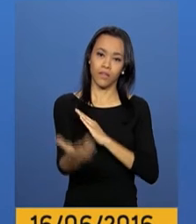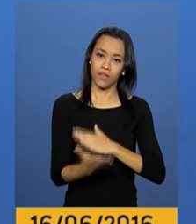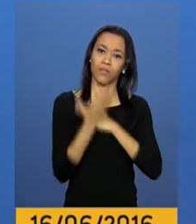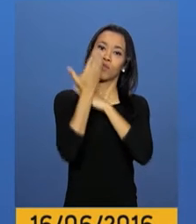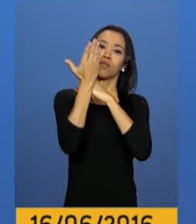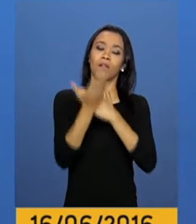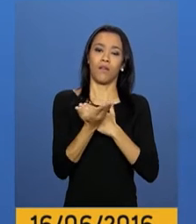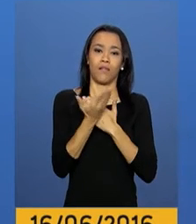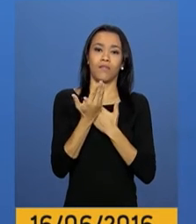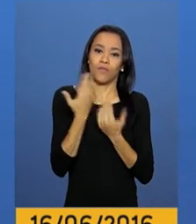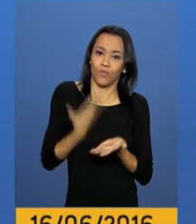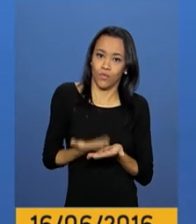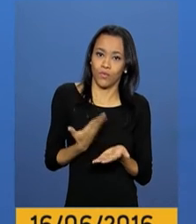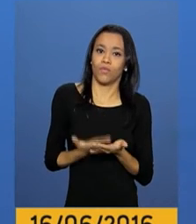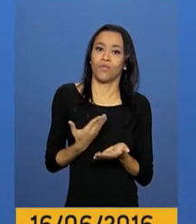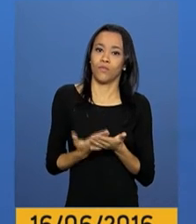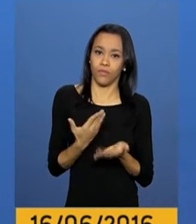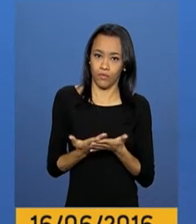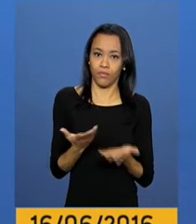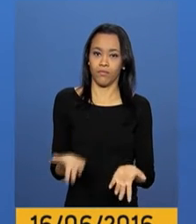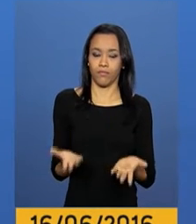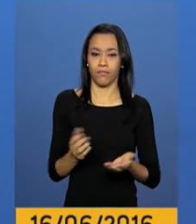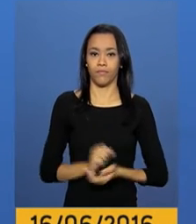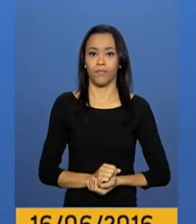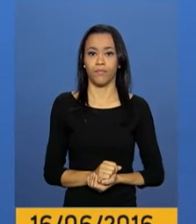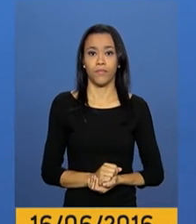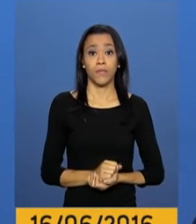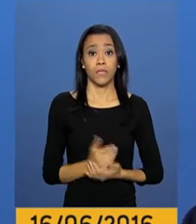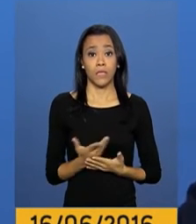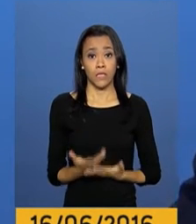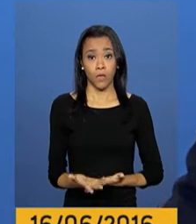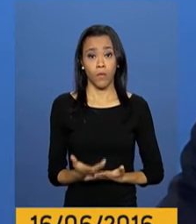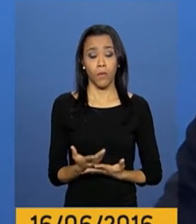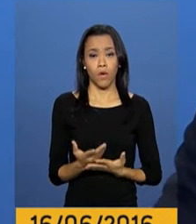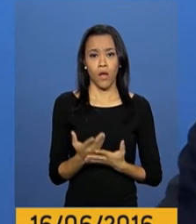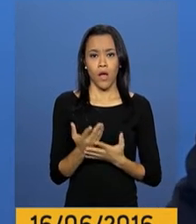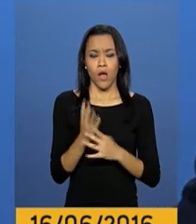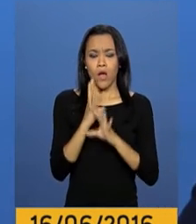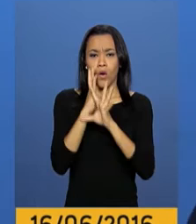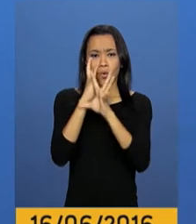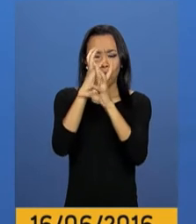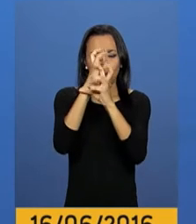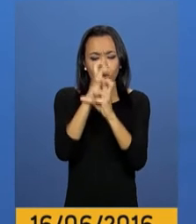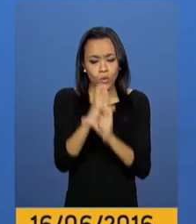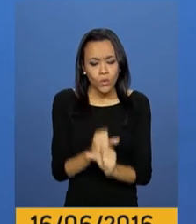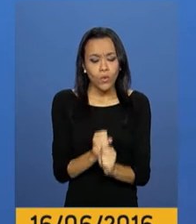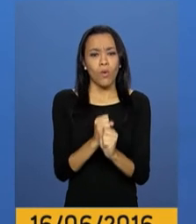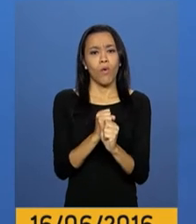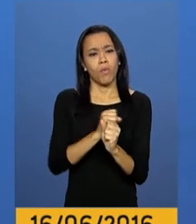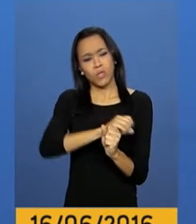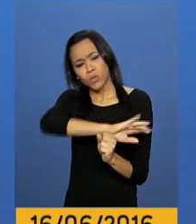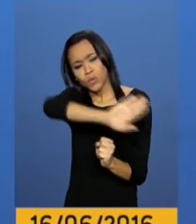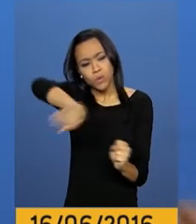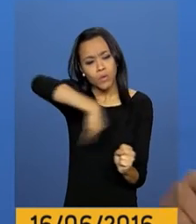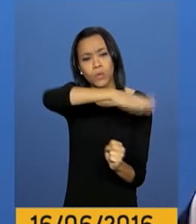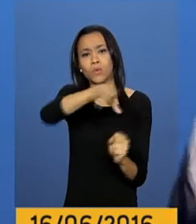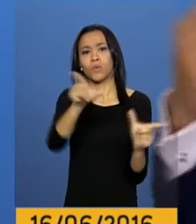de financiamento do governo federal. O montante global envolvido no